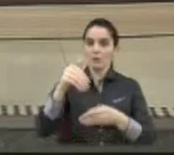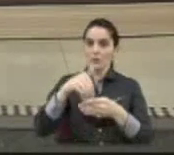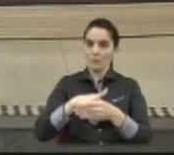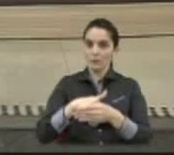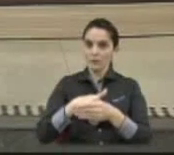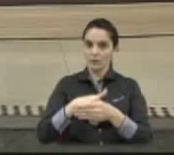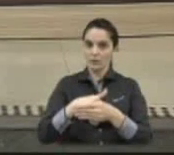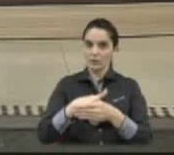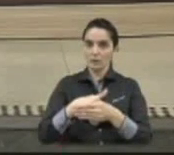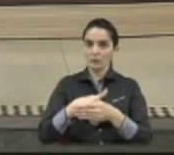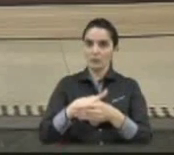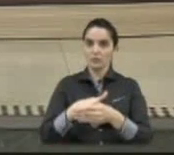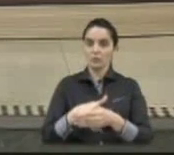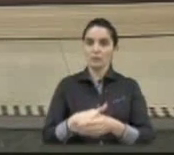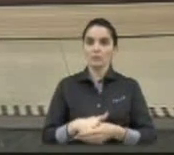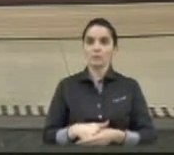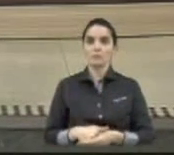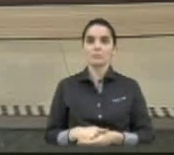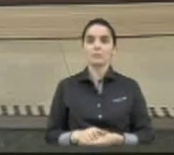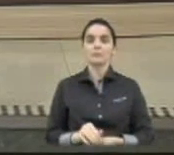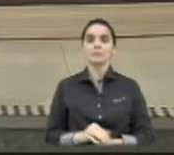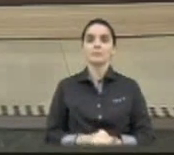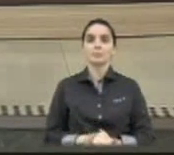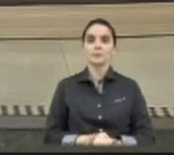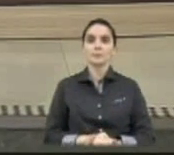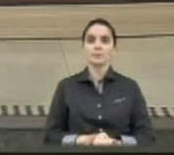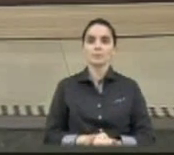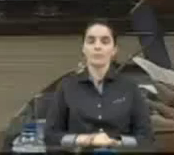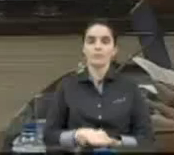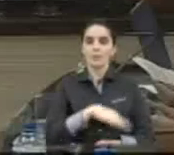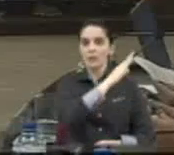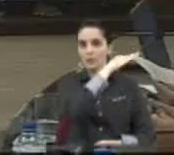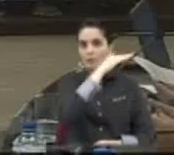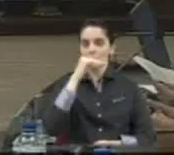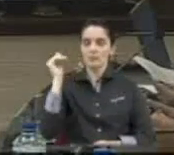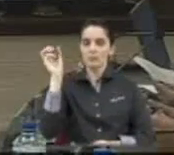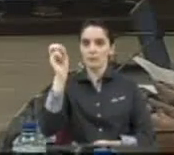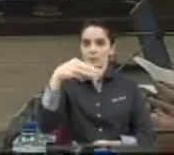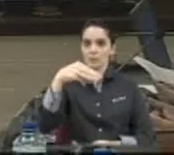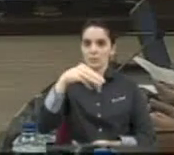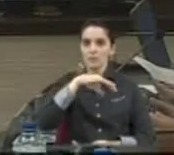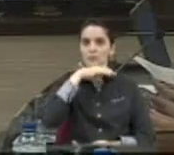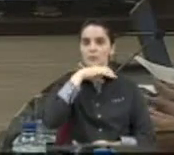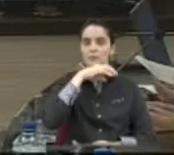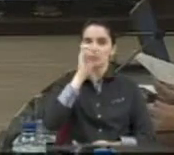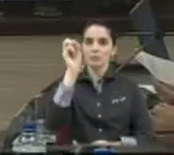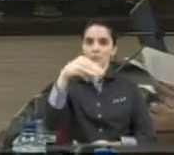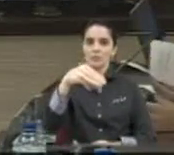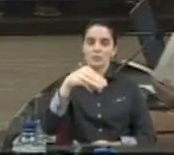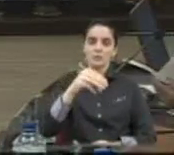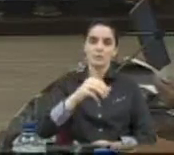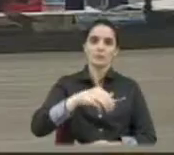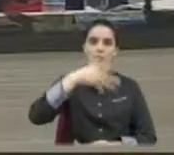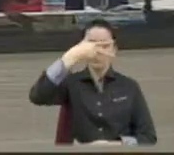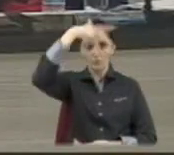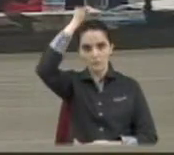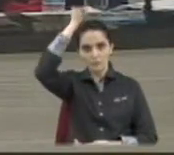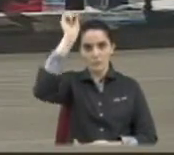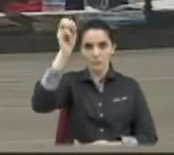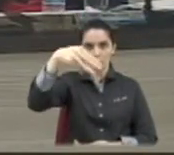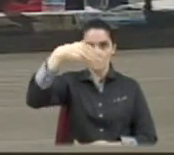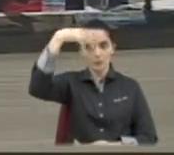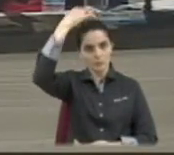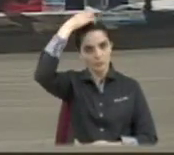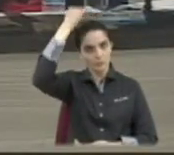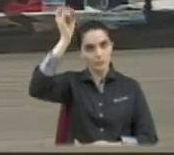a votação é por 2/3, o presidente vota. Aloysio Marinho de Andrade. Sim. André Henrique da Silva. Sim. Antônio Franco de Moraes.